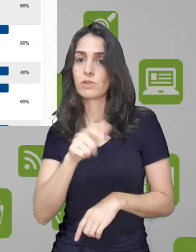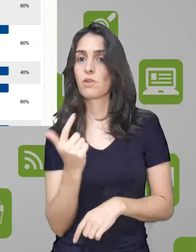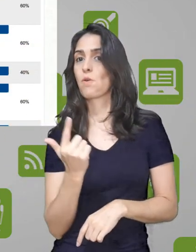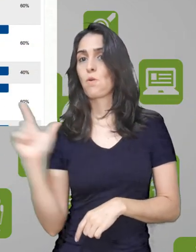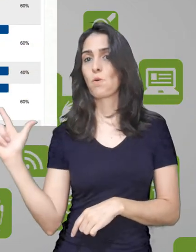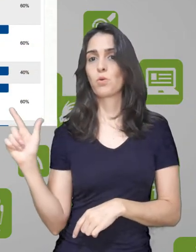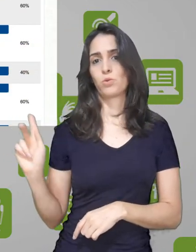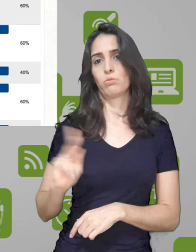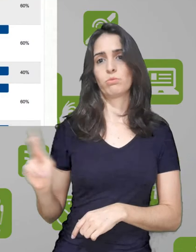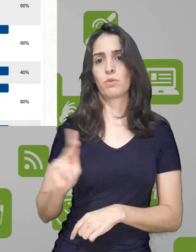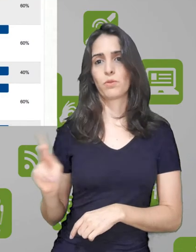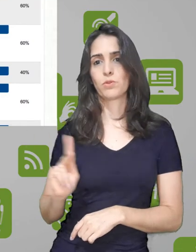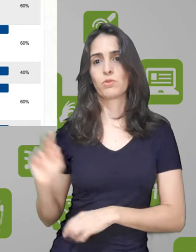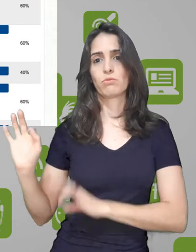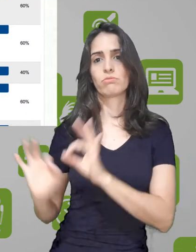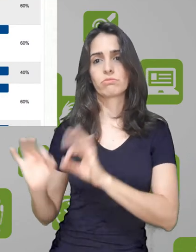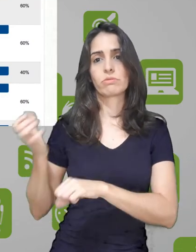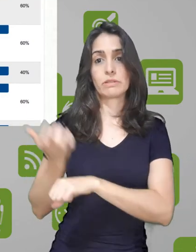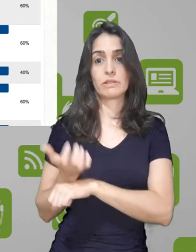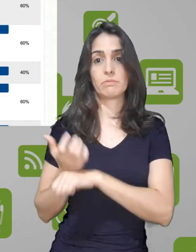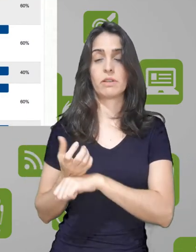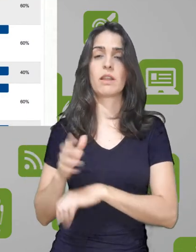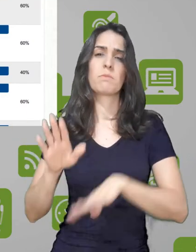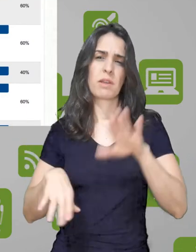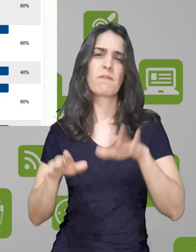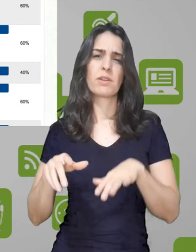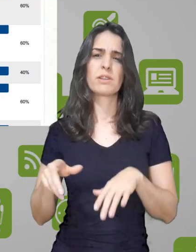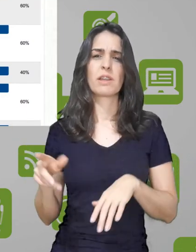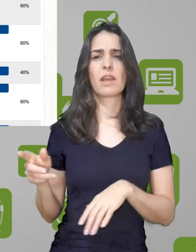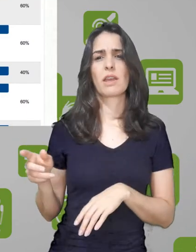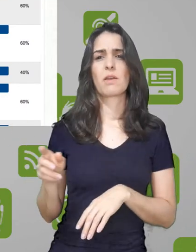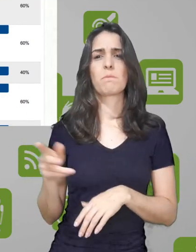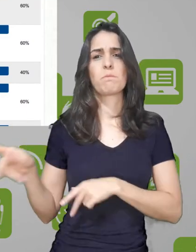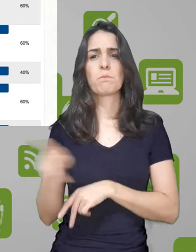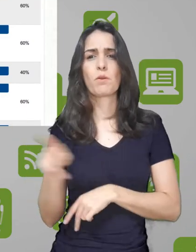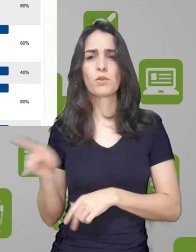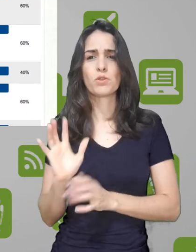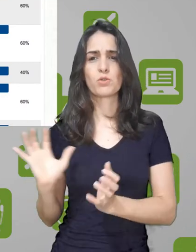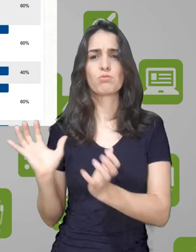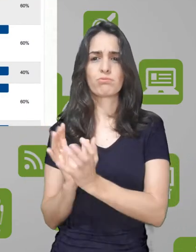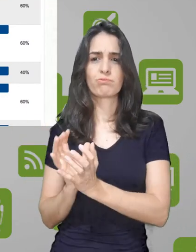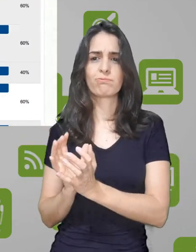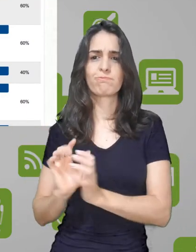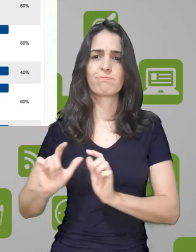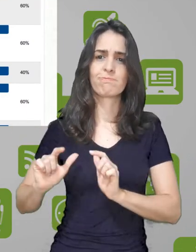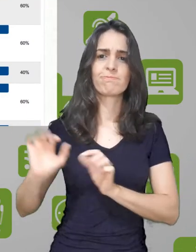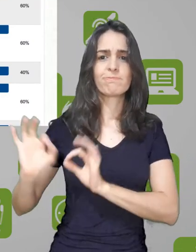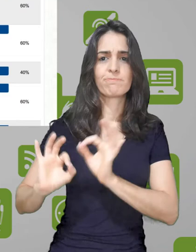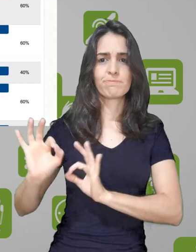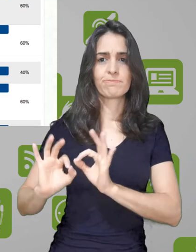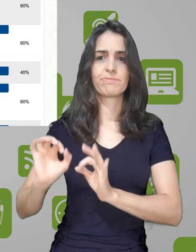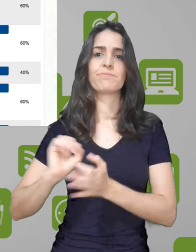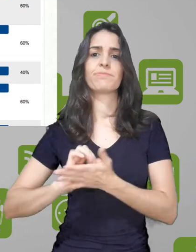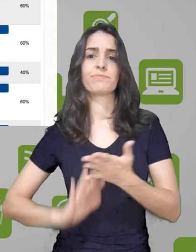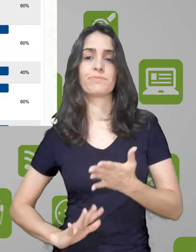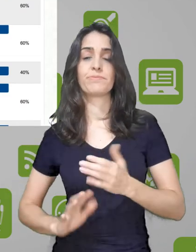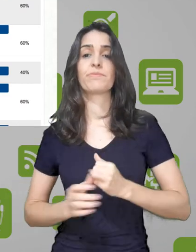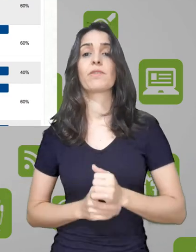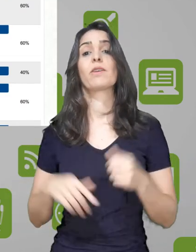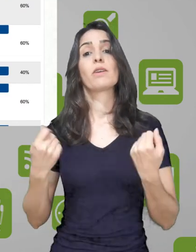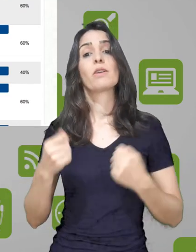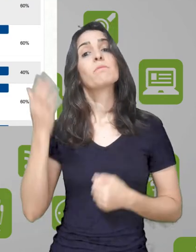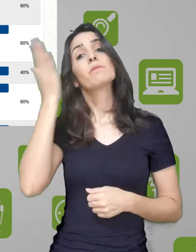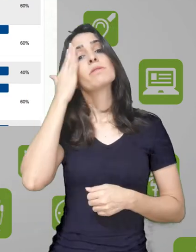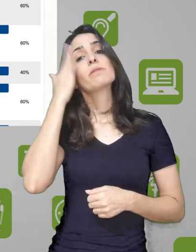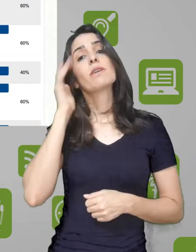tenha sido um outro professor dentro da perspectiva de uma docência coletiva é você precisa saber